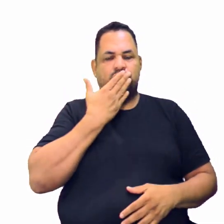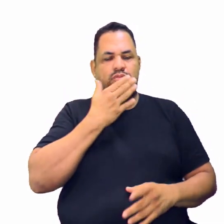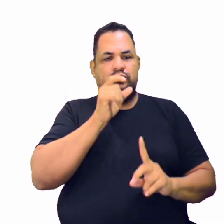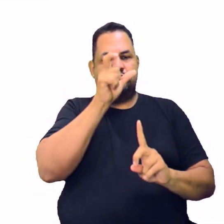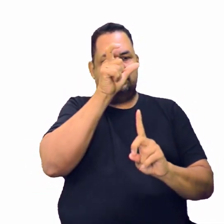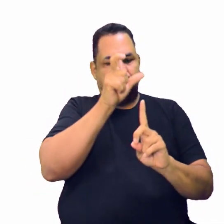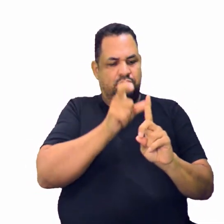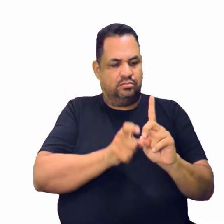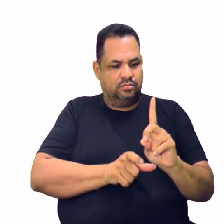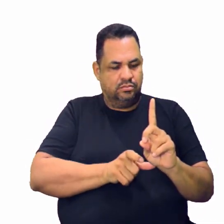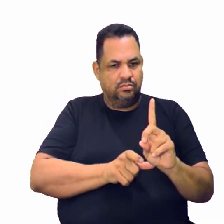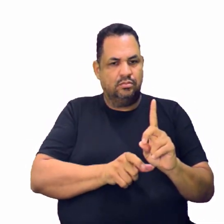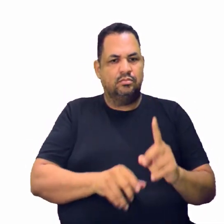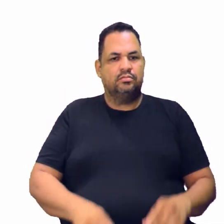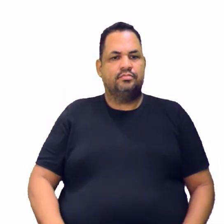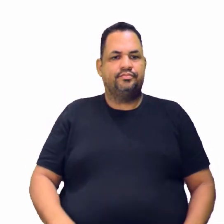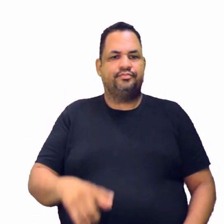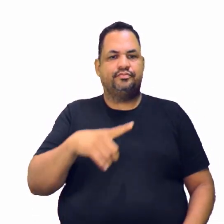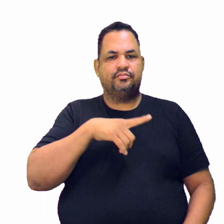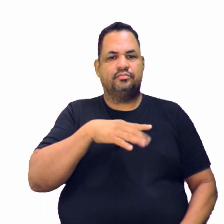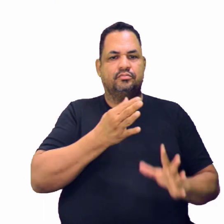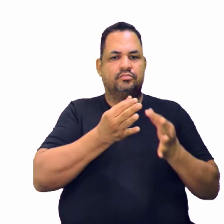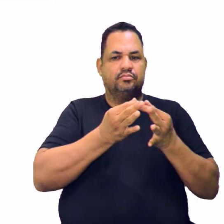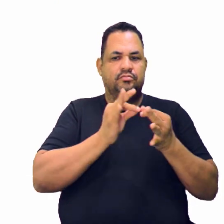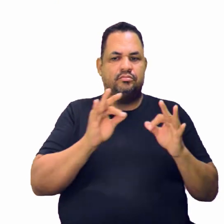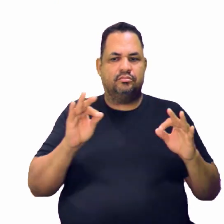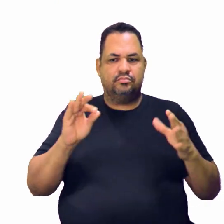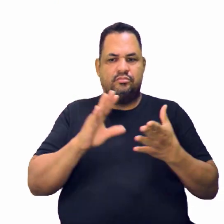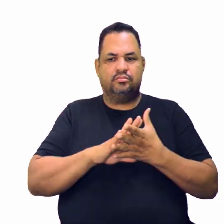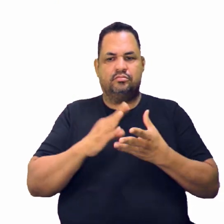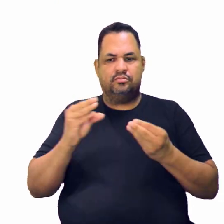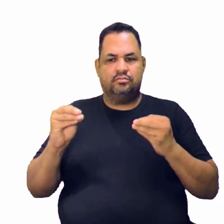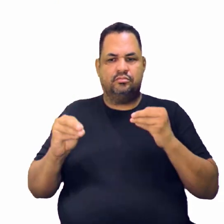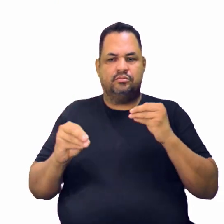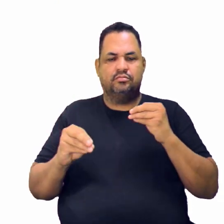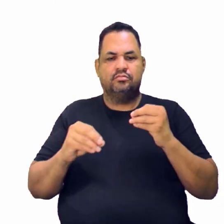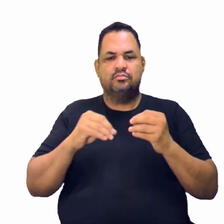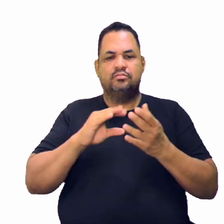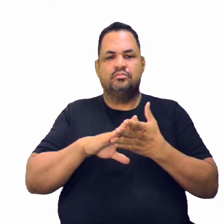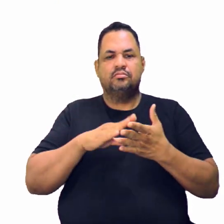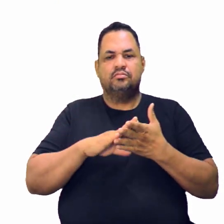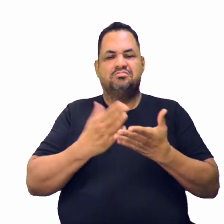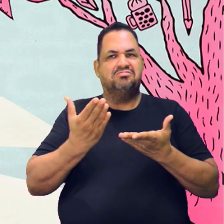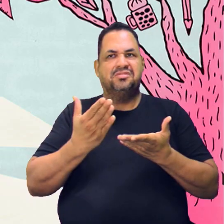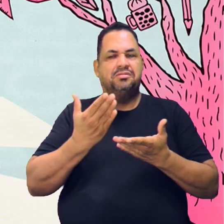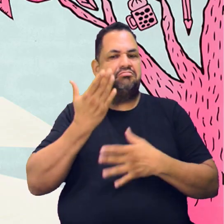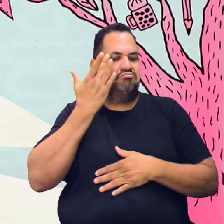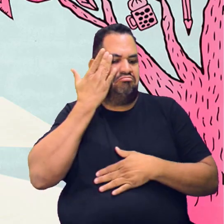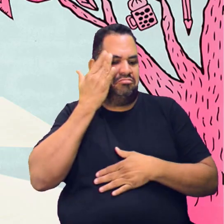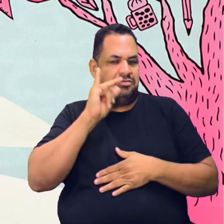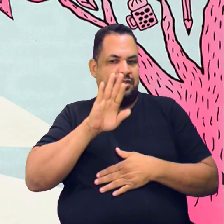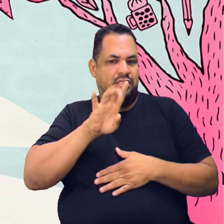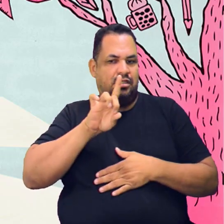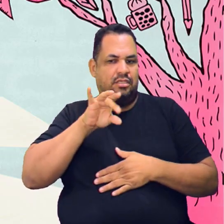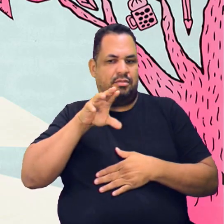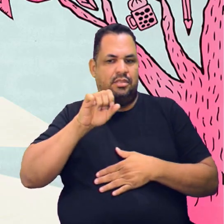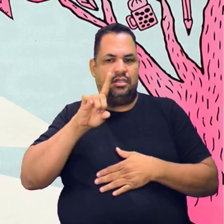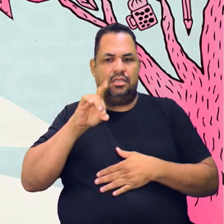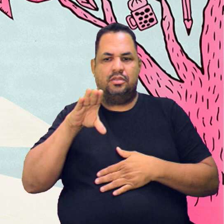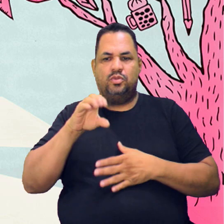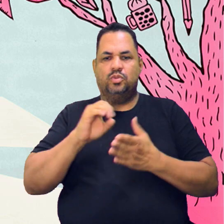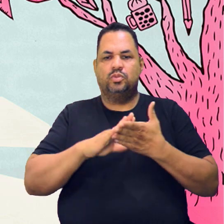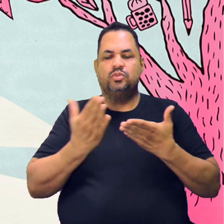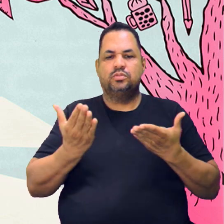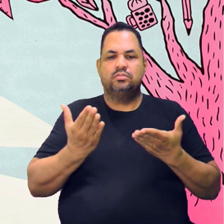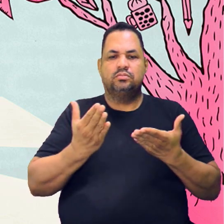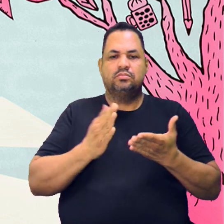sujeito? Vamos lá! Nós temos sujeito simples, sujeito composto, sujeito indeterminado,